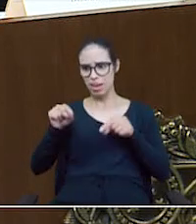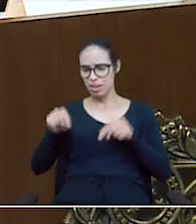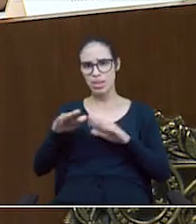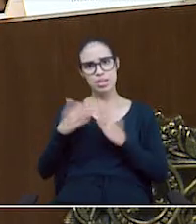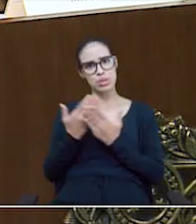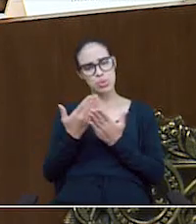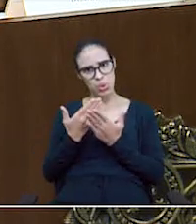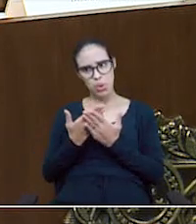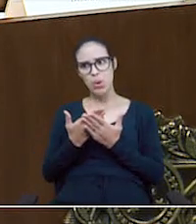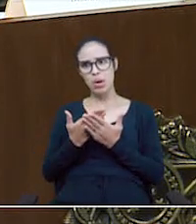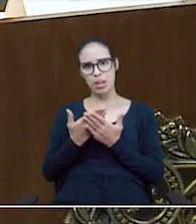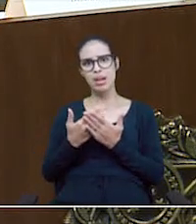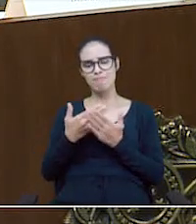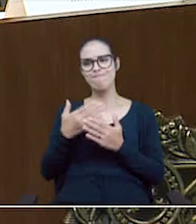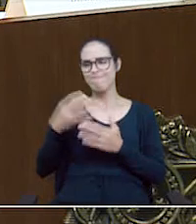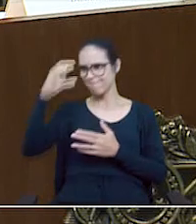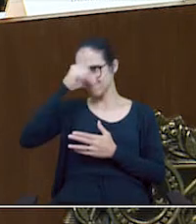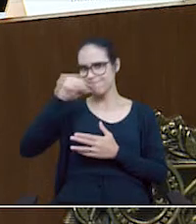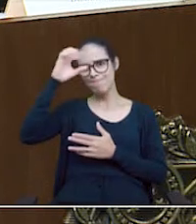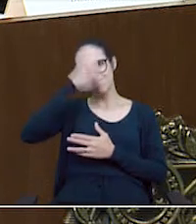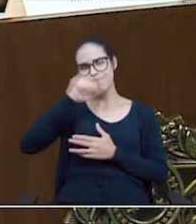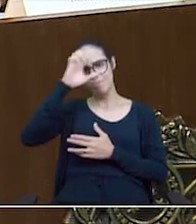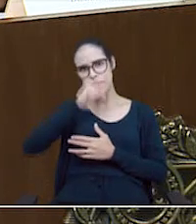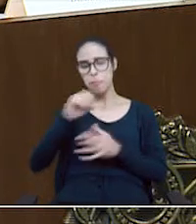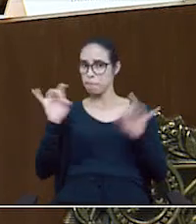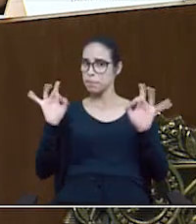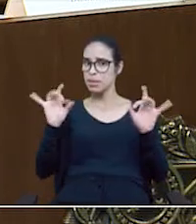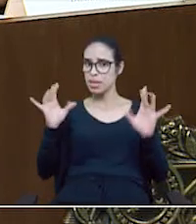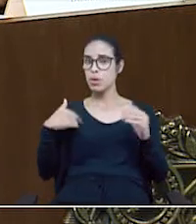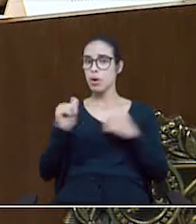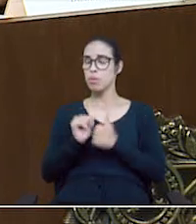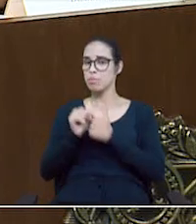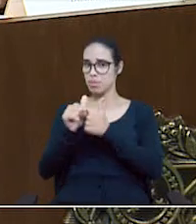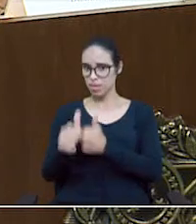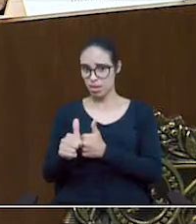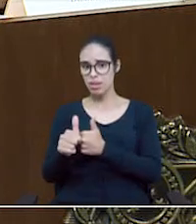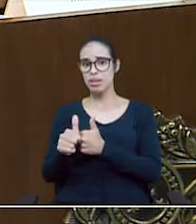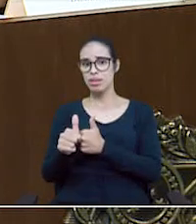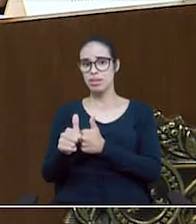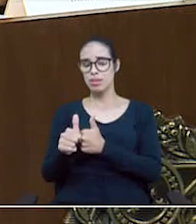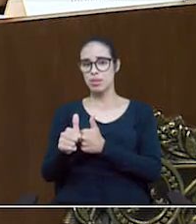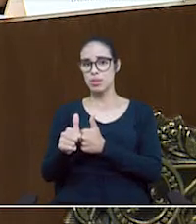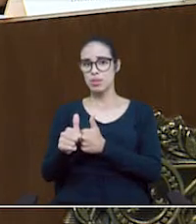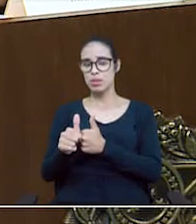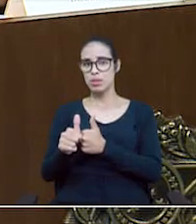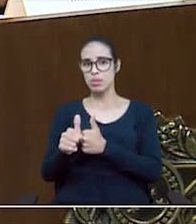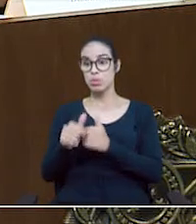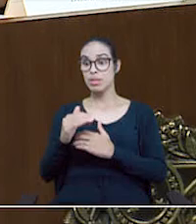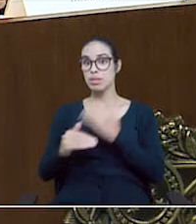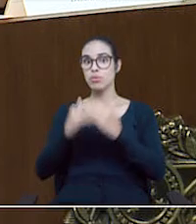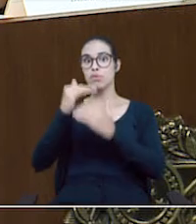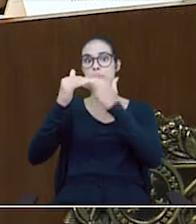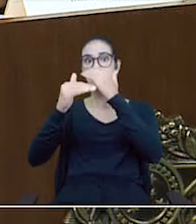eu tive o privilégio, né, a vida me proporcionou, acompanhar não apenas o seu crescimento, mas a sua gestação,